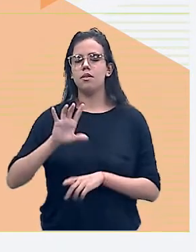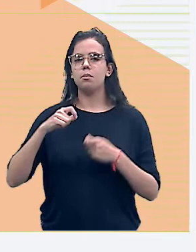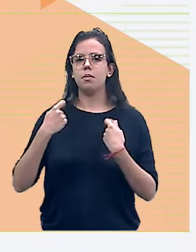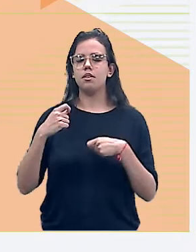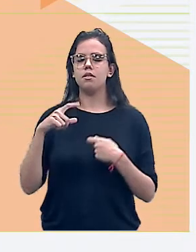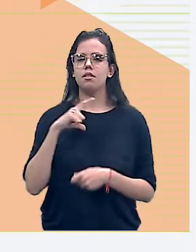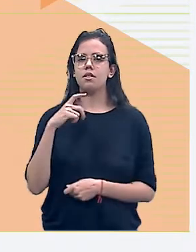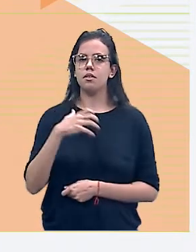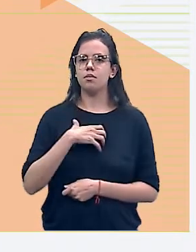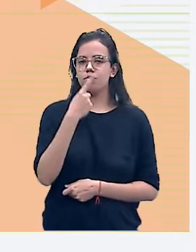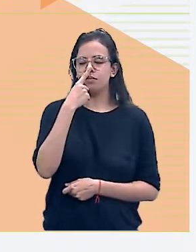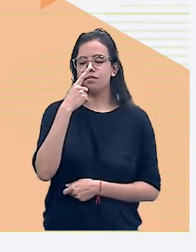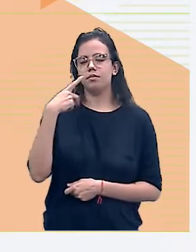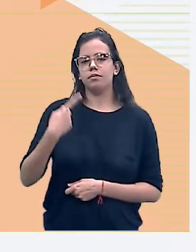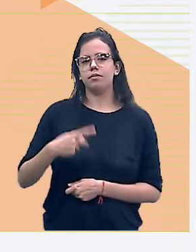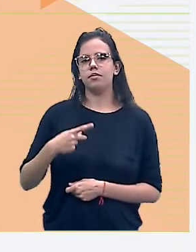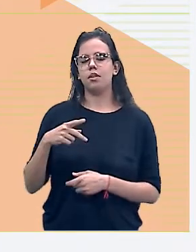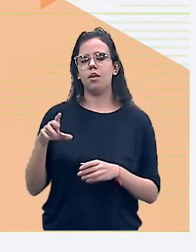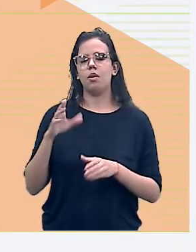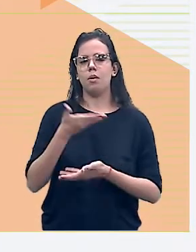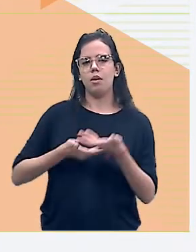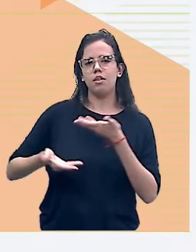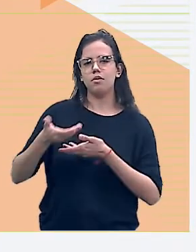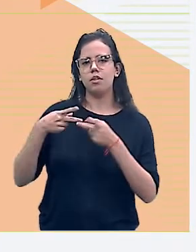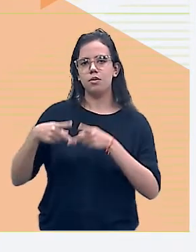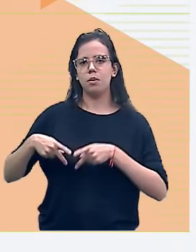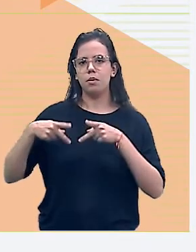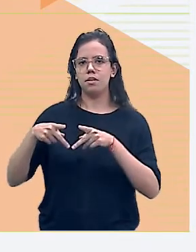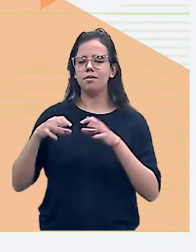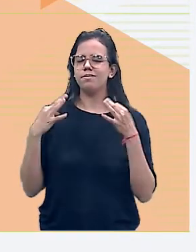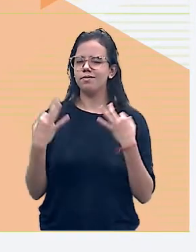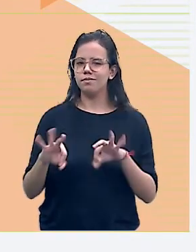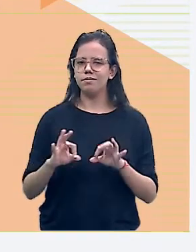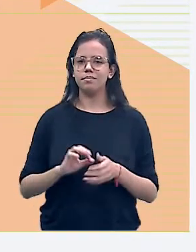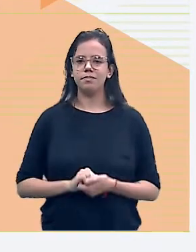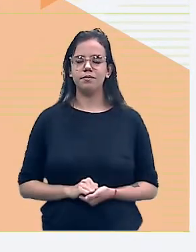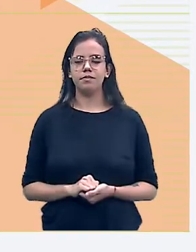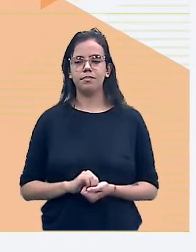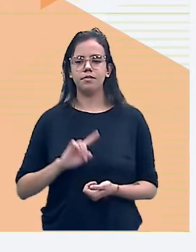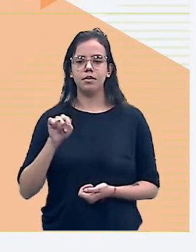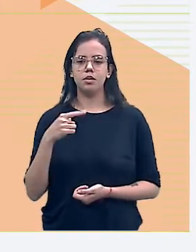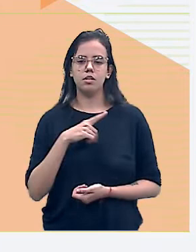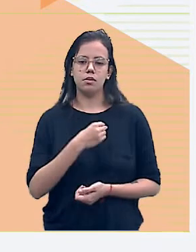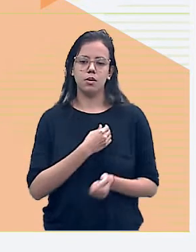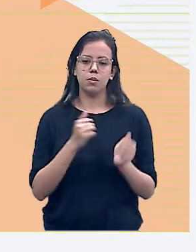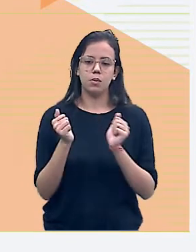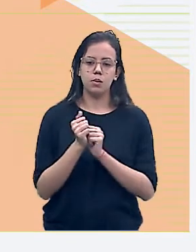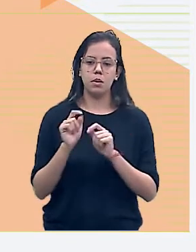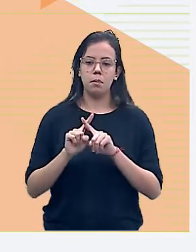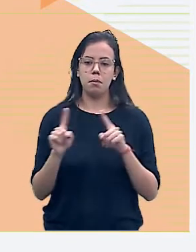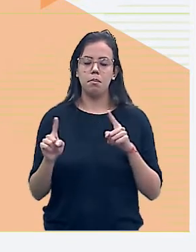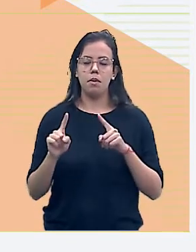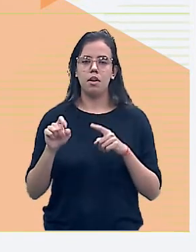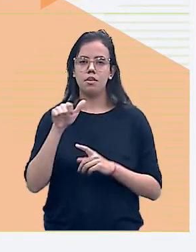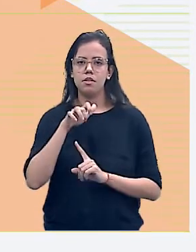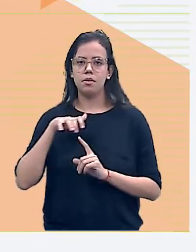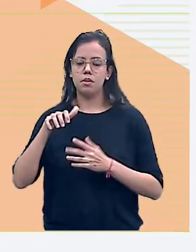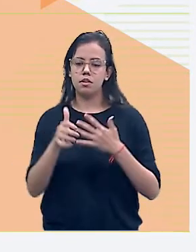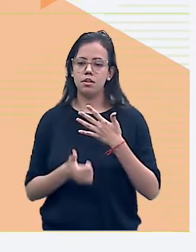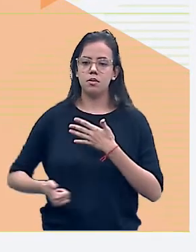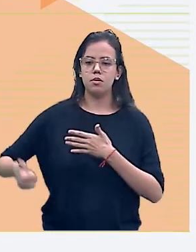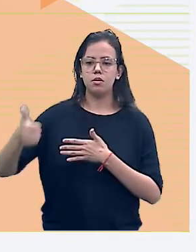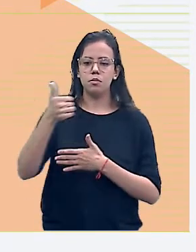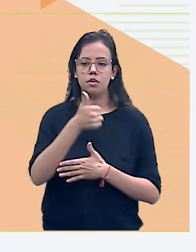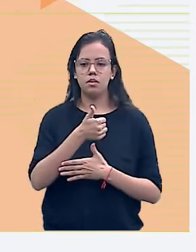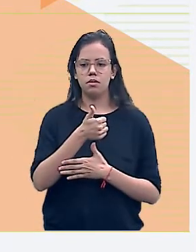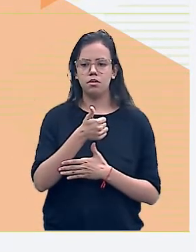pertencimento coletividade população certo estamos no mesmo barco para as situações de Privilegio são sempre é